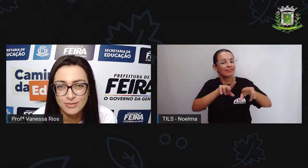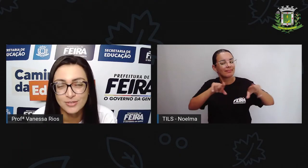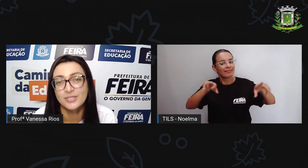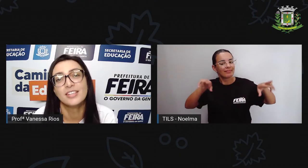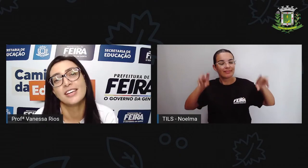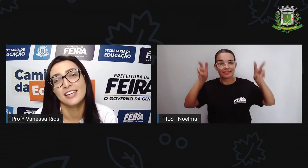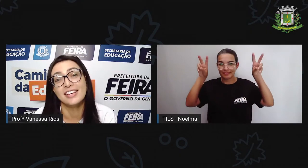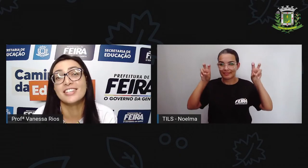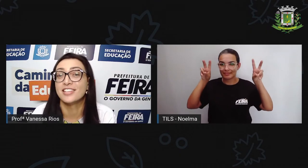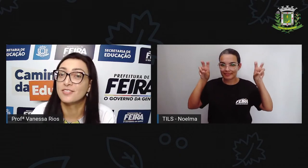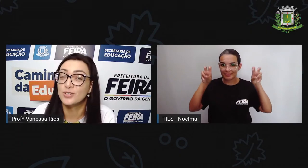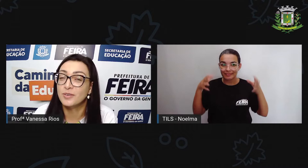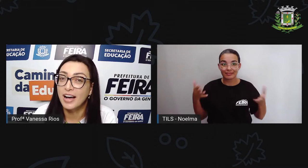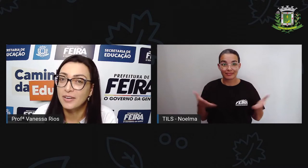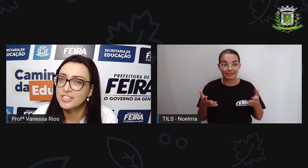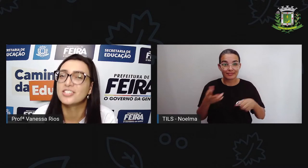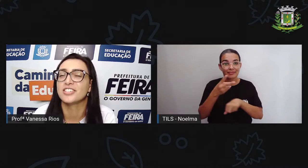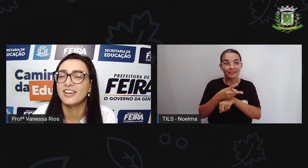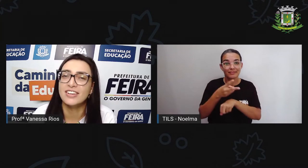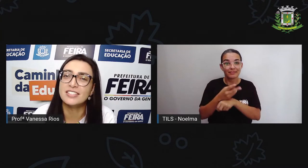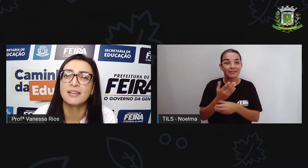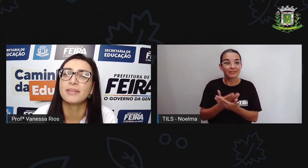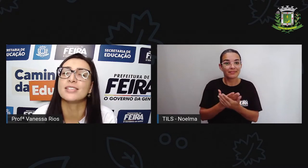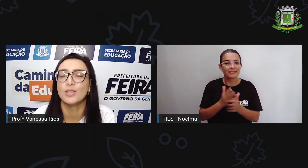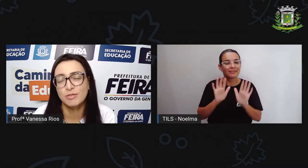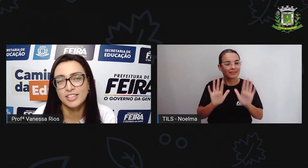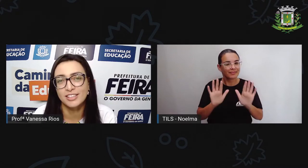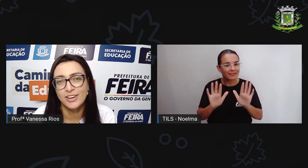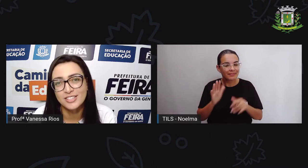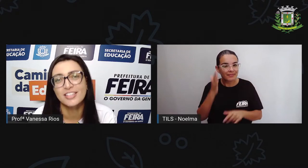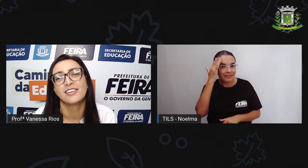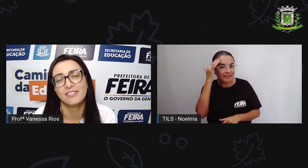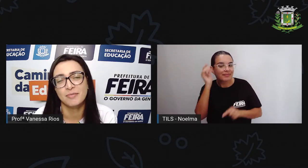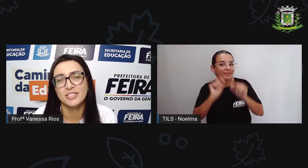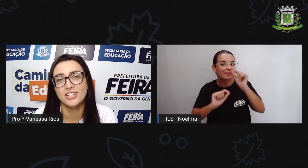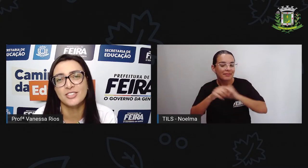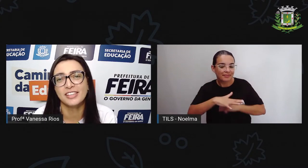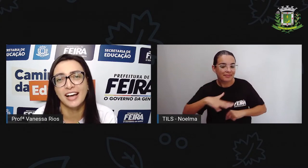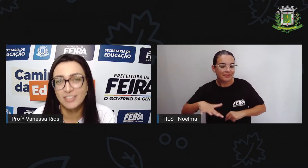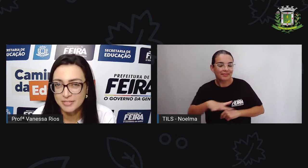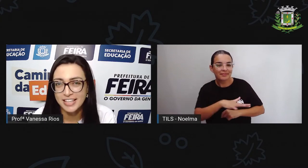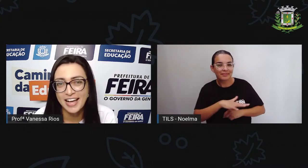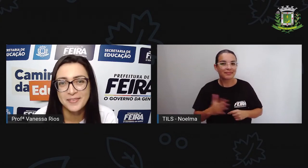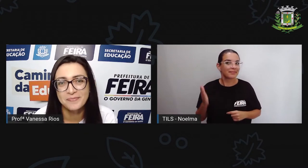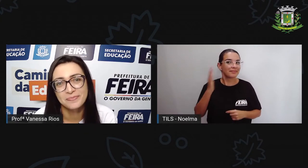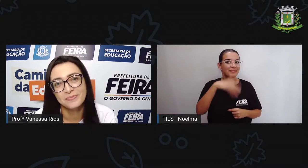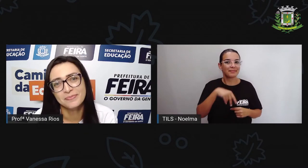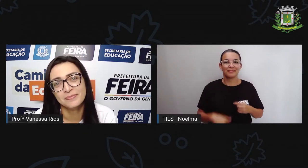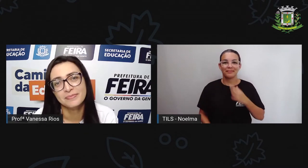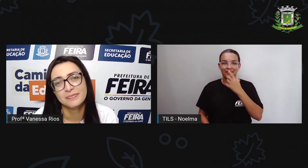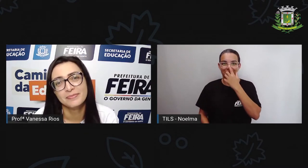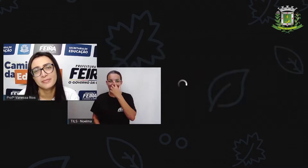assuntos e nesta videoaula a gente já vai saber sobre o que nós vamos estudar, vamos lá?